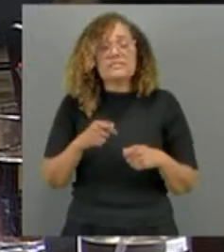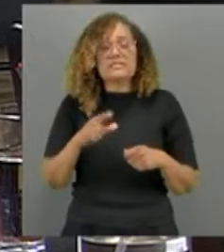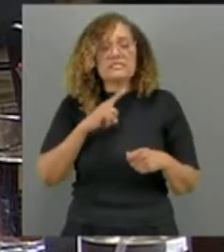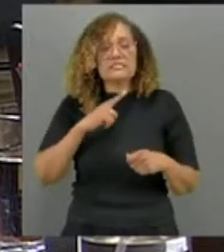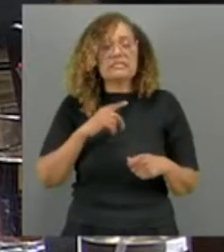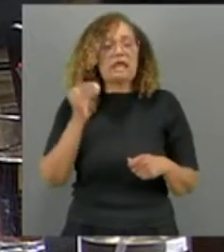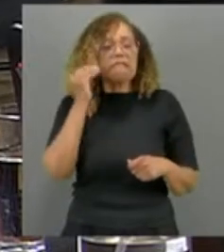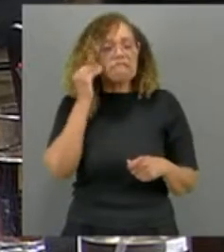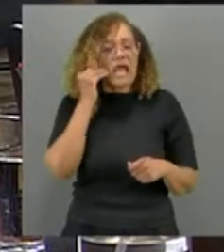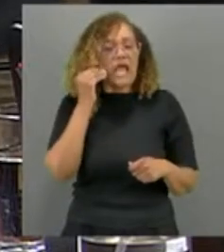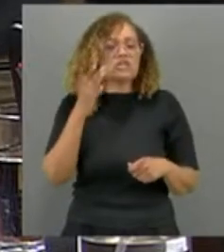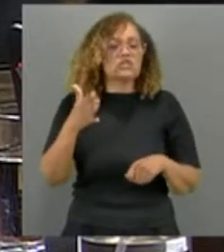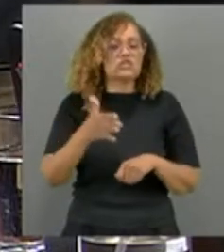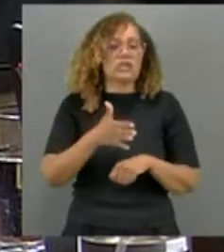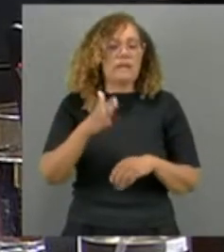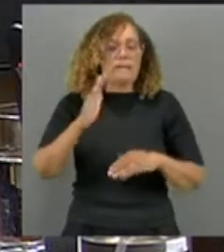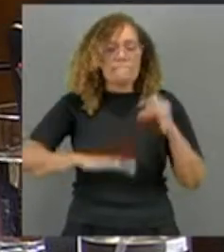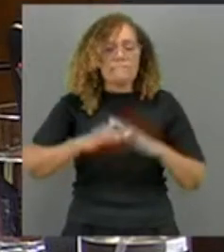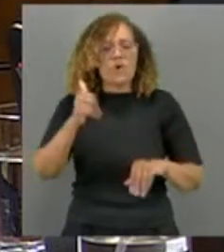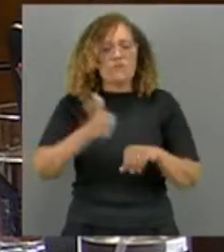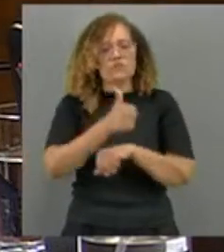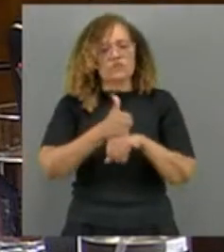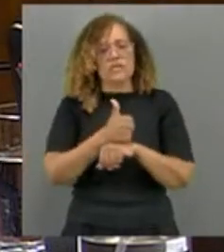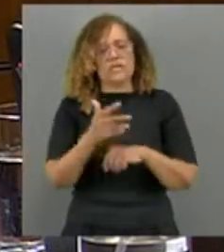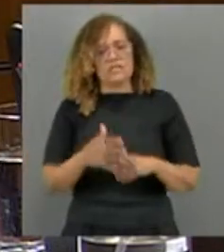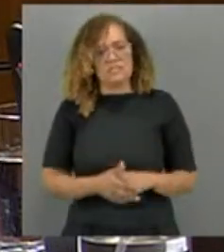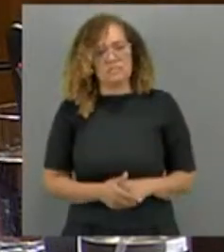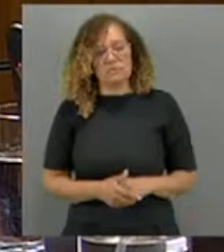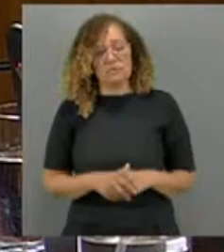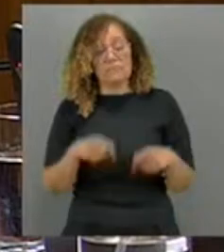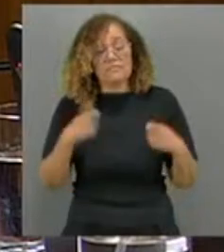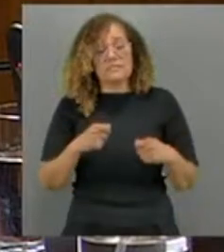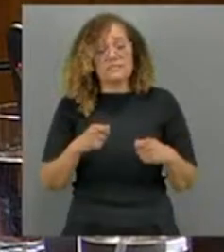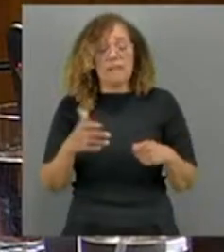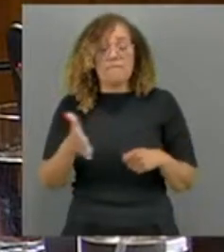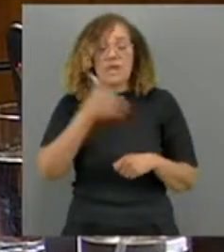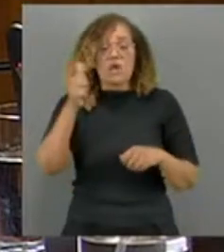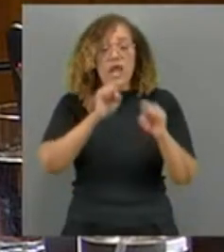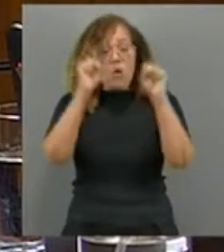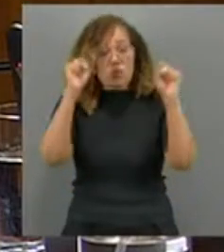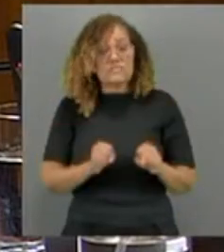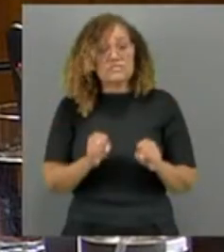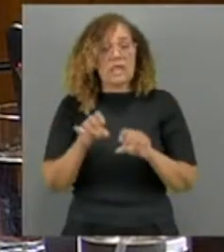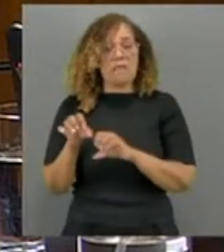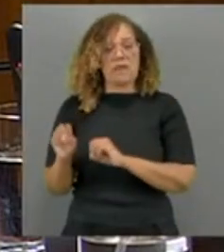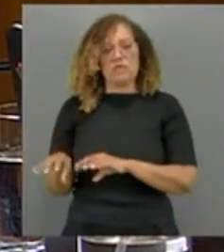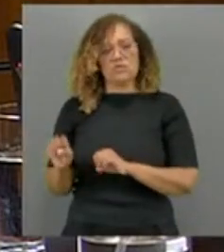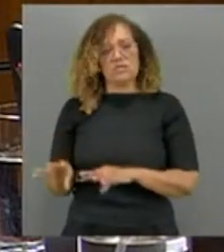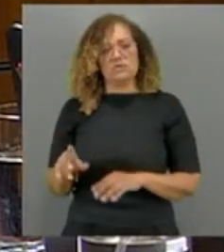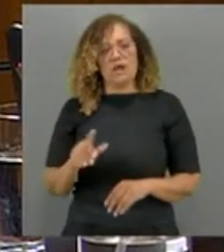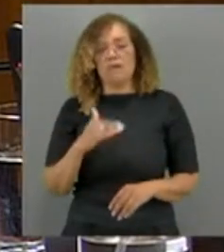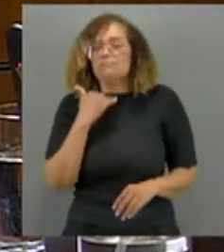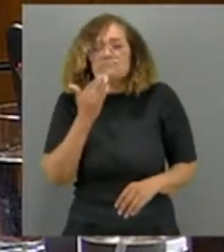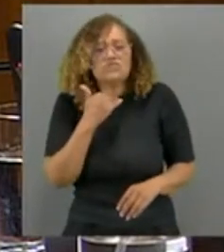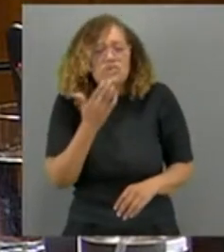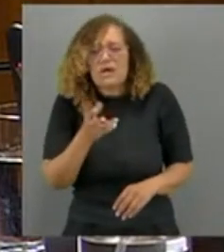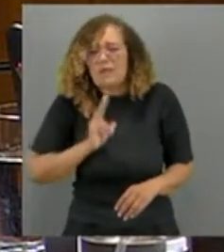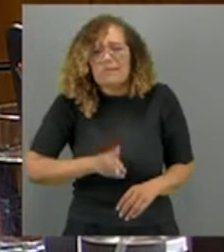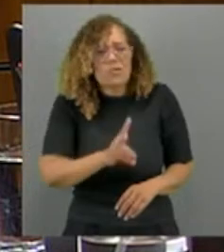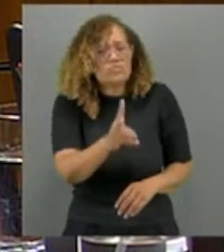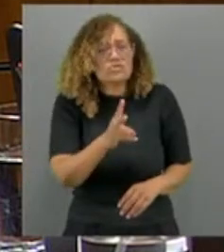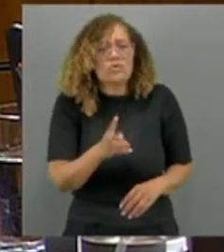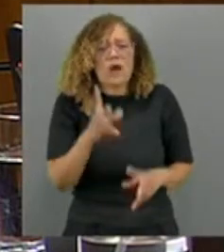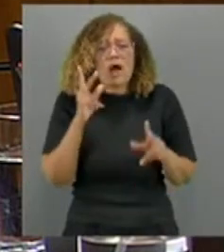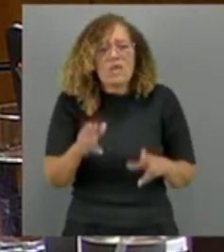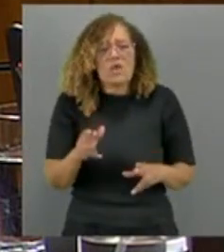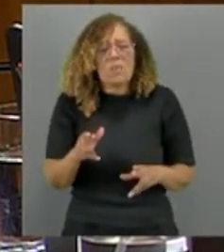da produtividade. Nós precisamos melhorar o nosso sistema educacional. Não dá para continuar a varrer para debaixo